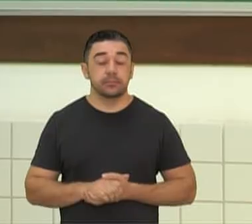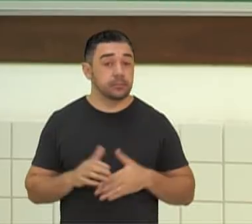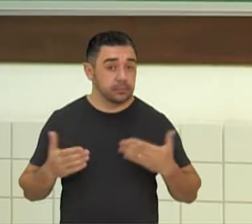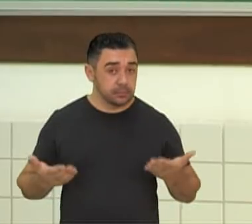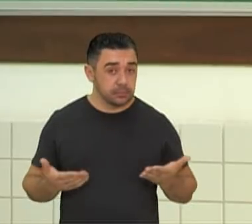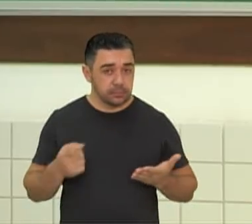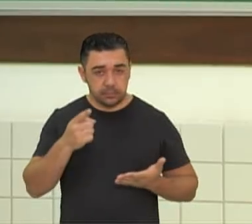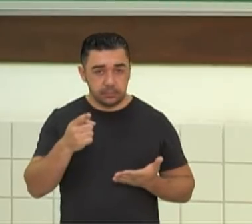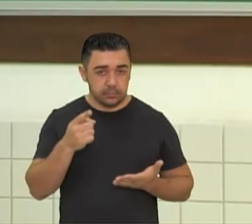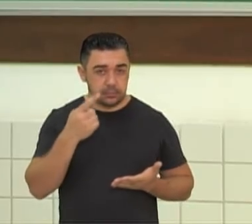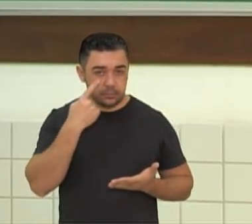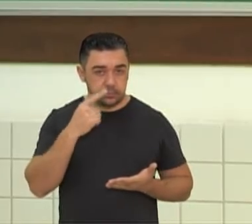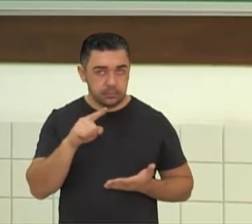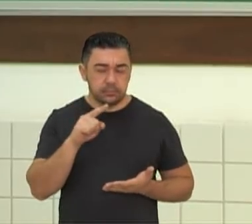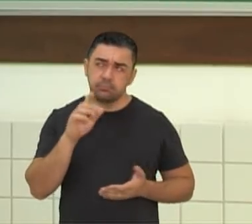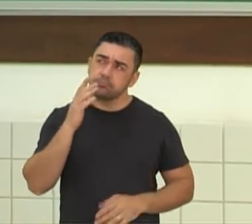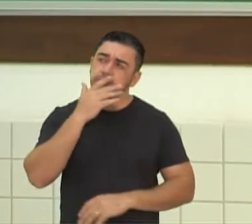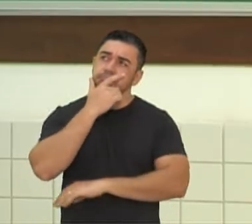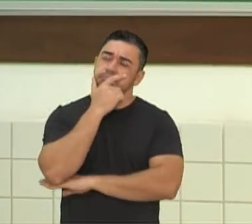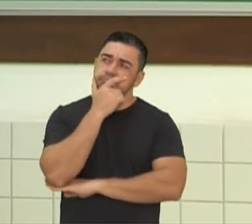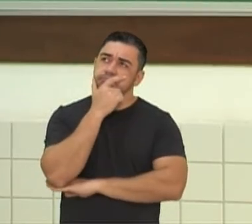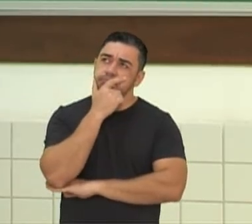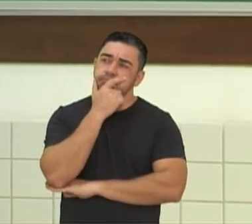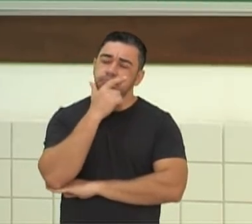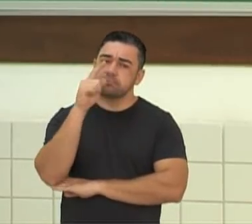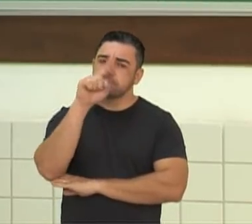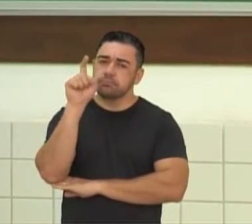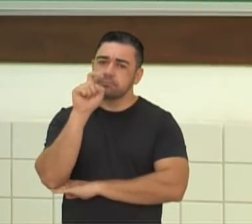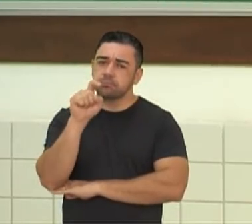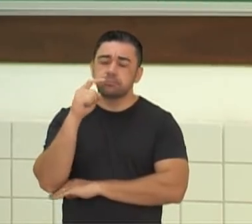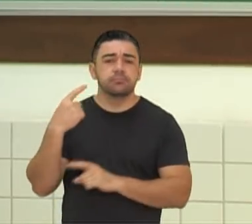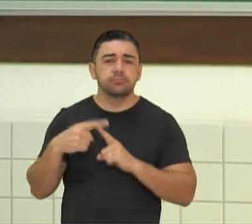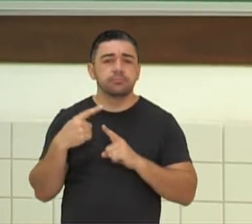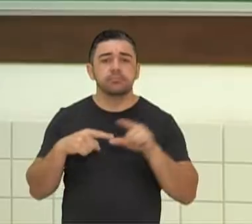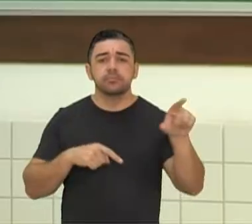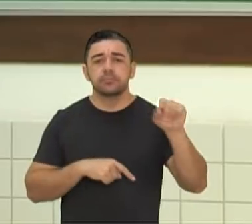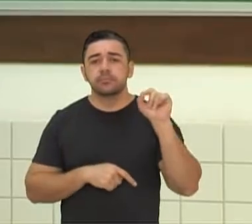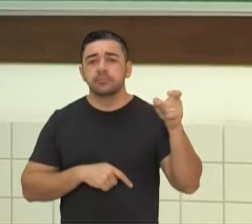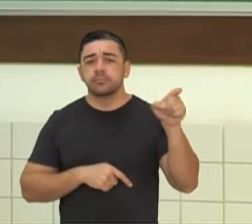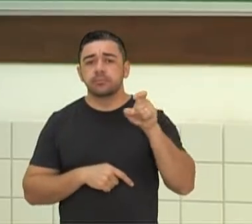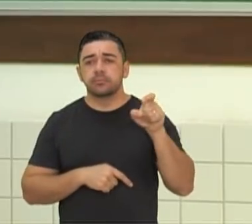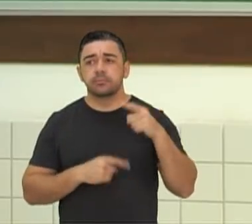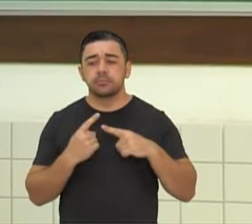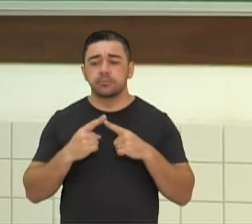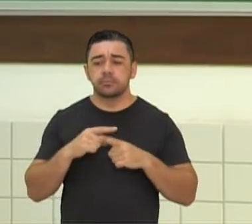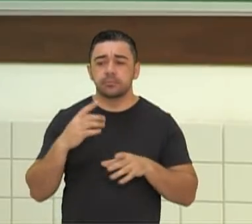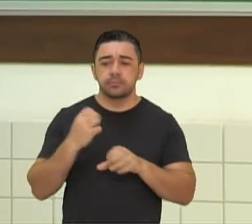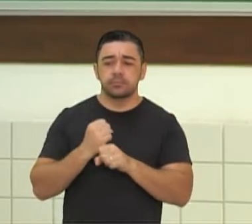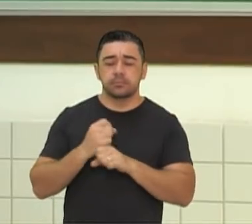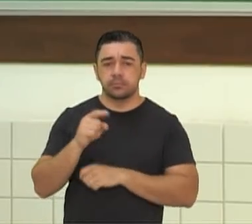Então você deve ter ficado com algumas perguntas na sua cabeça, né? Por que eu escolho x? Por que eu calculo y?